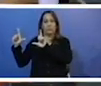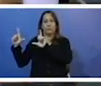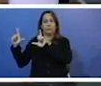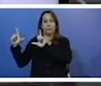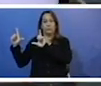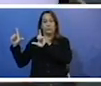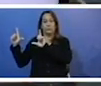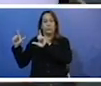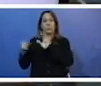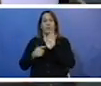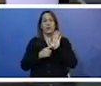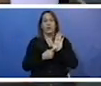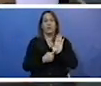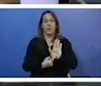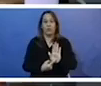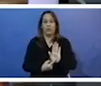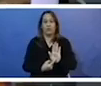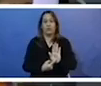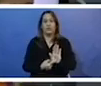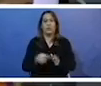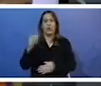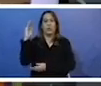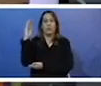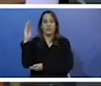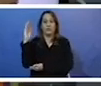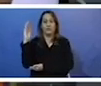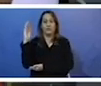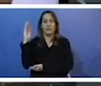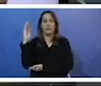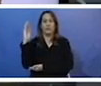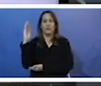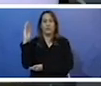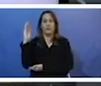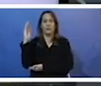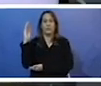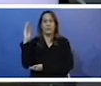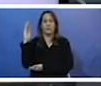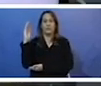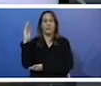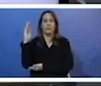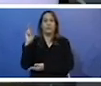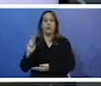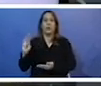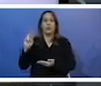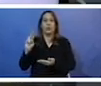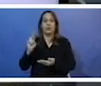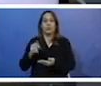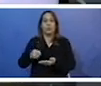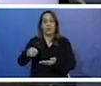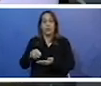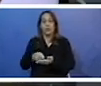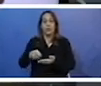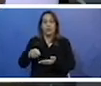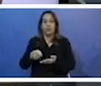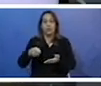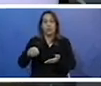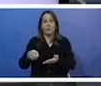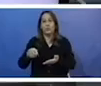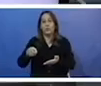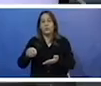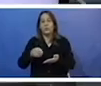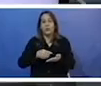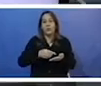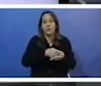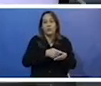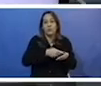vendo? Aqui, ó, um pedaço de madeira. Aí o artista usa uma faquinha que a gente chama de goiva. E